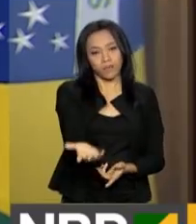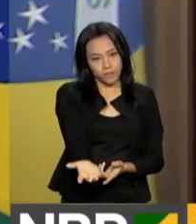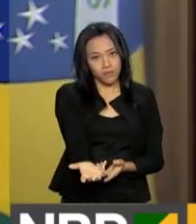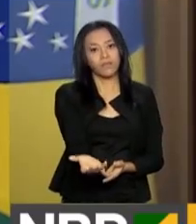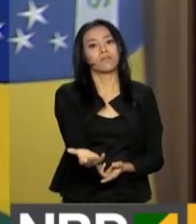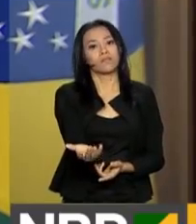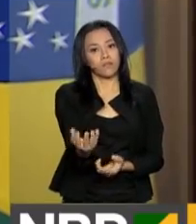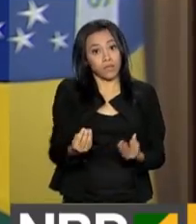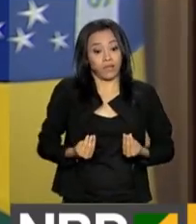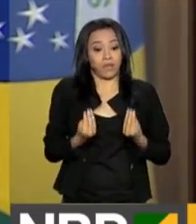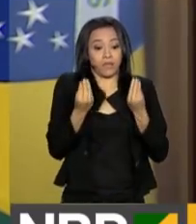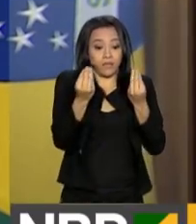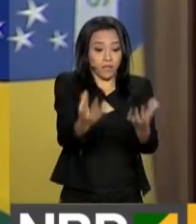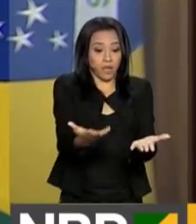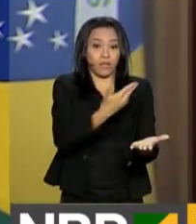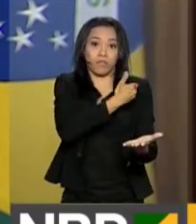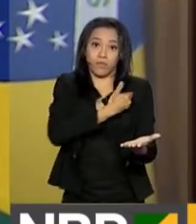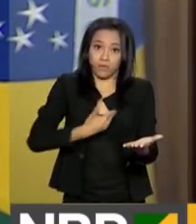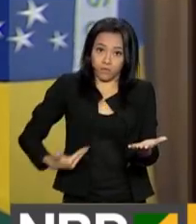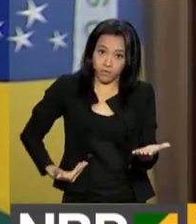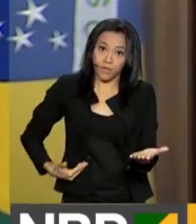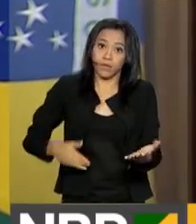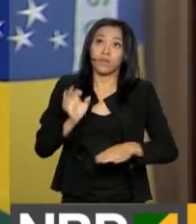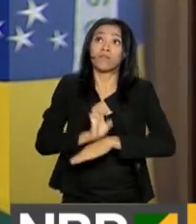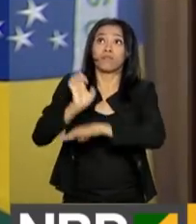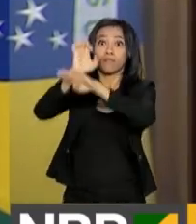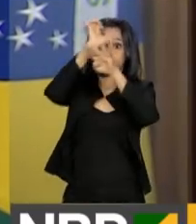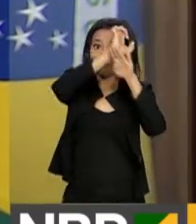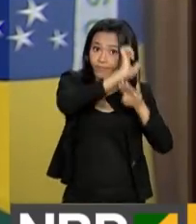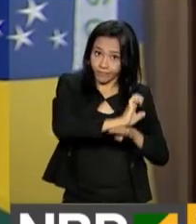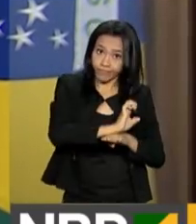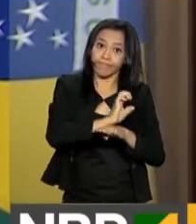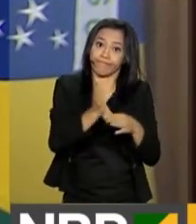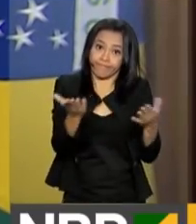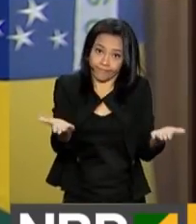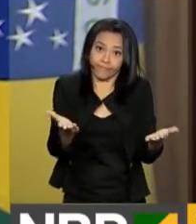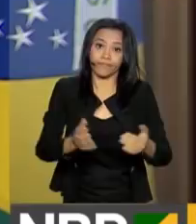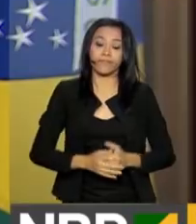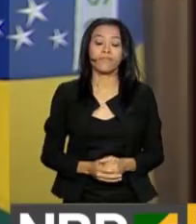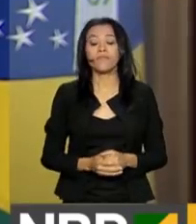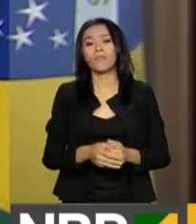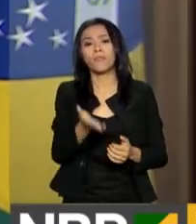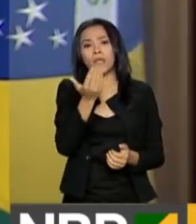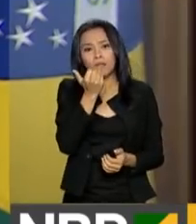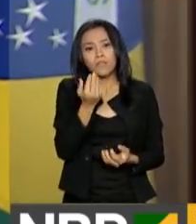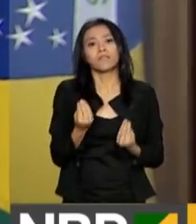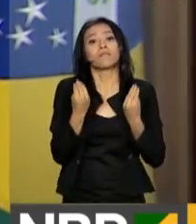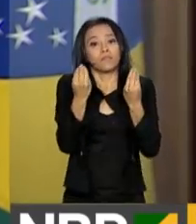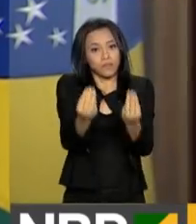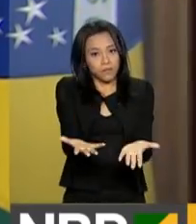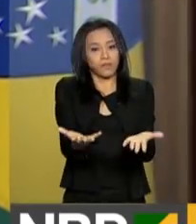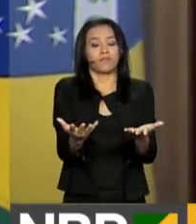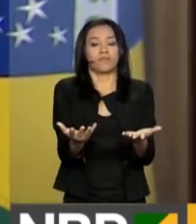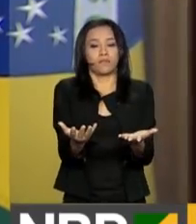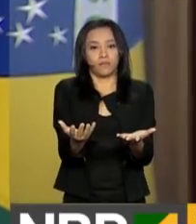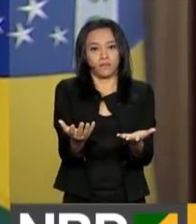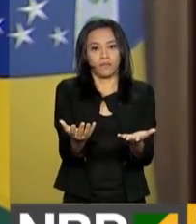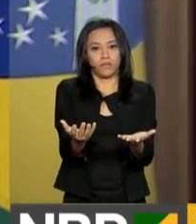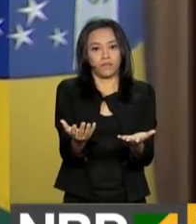apelo pelos estados não é aliás pelo poder público a alimentação dada pelo